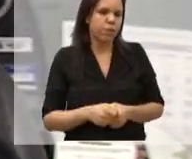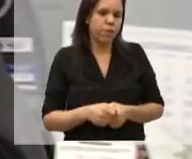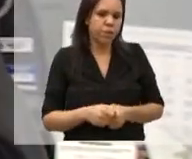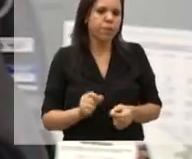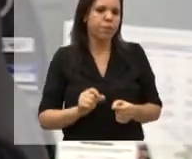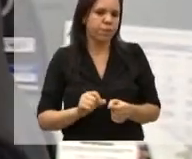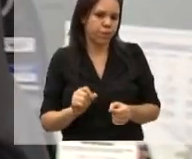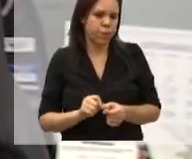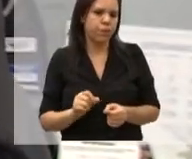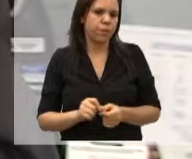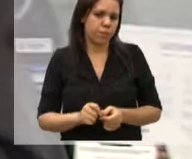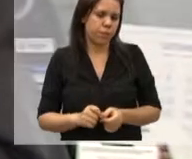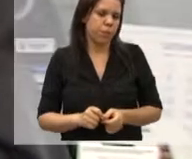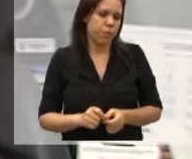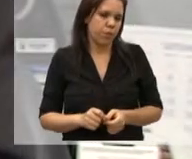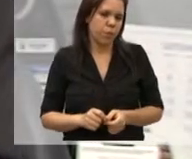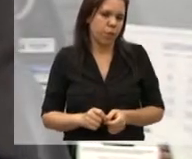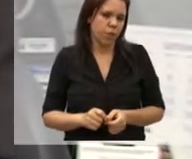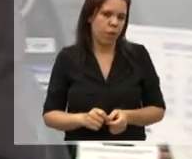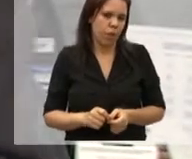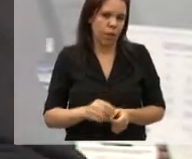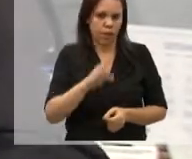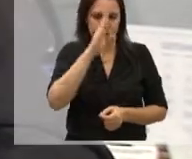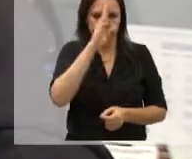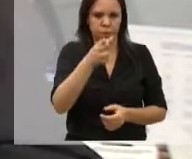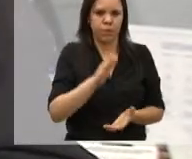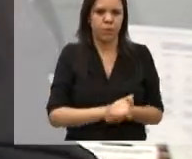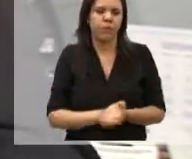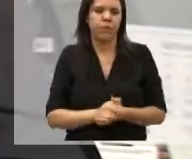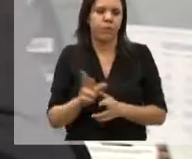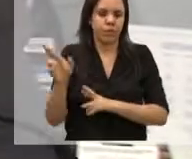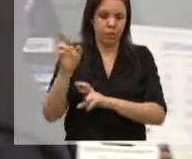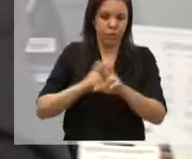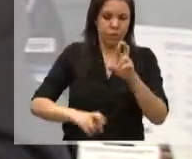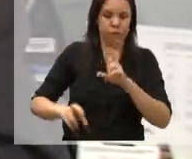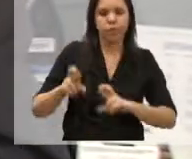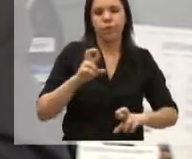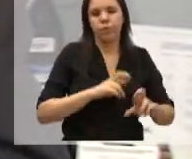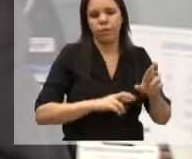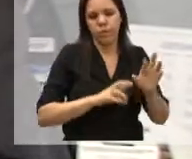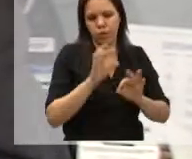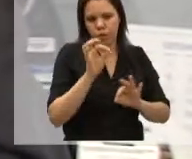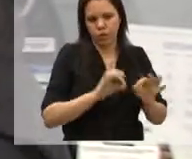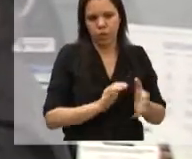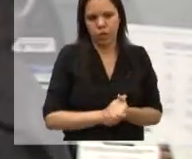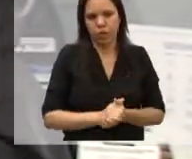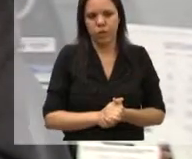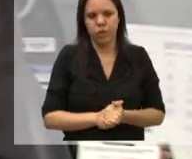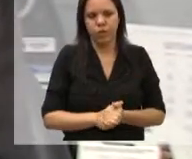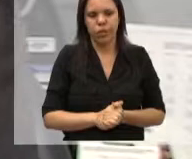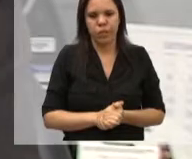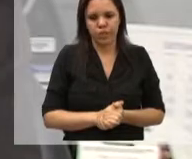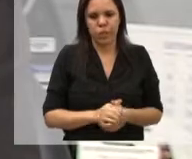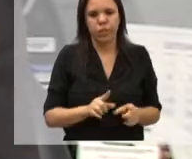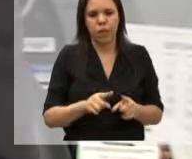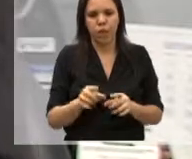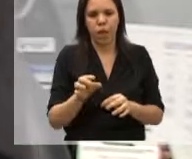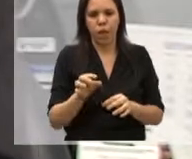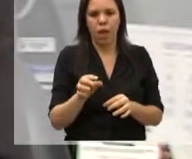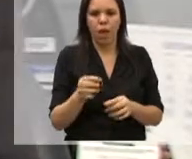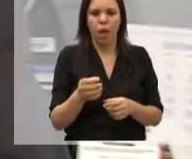faz, mas eu digo sim, que o trabalho fundamental é a fiscalização e fiscalizar e também